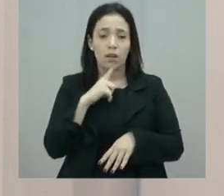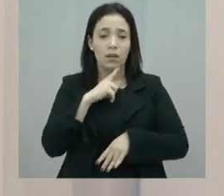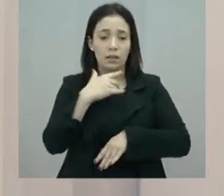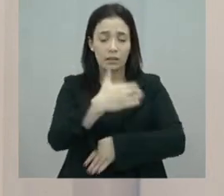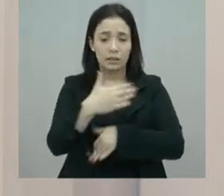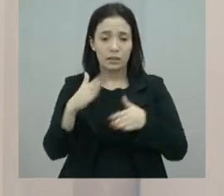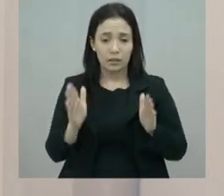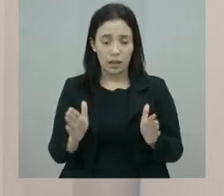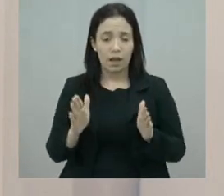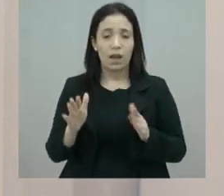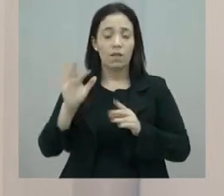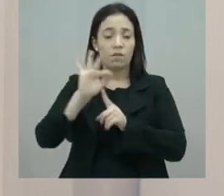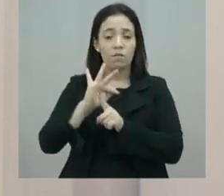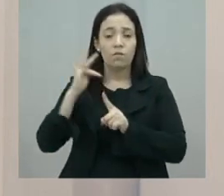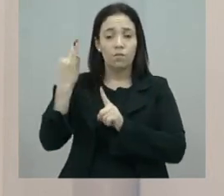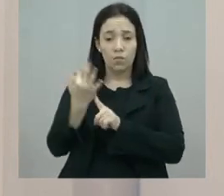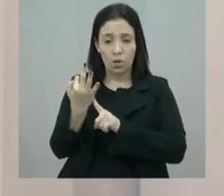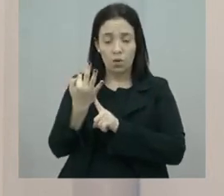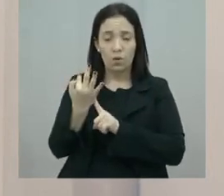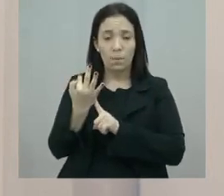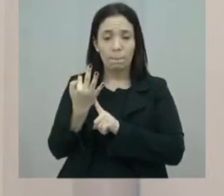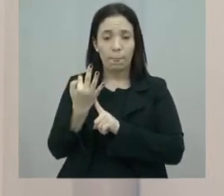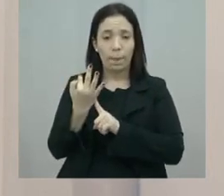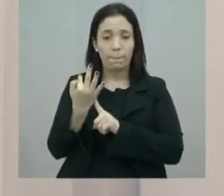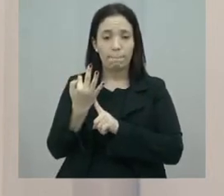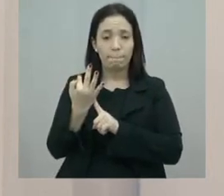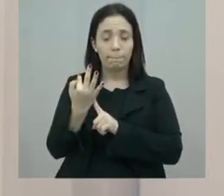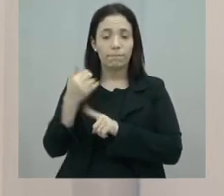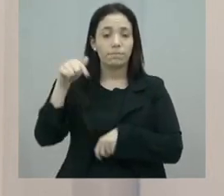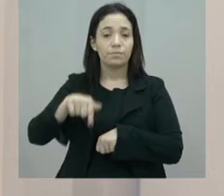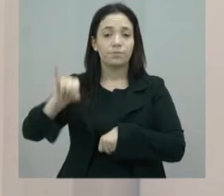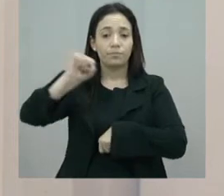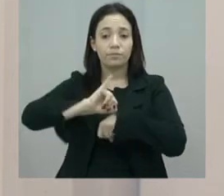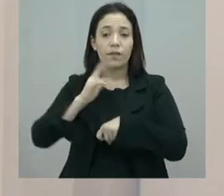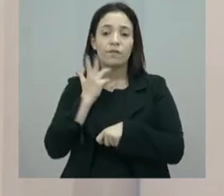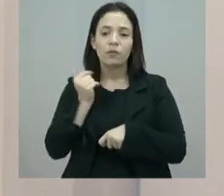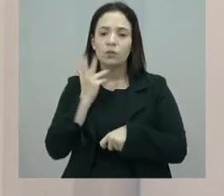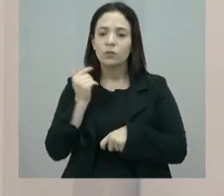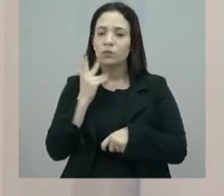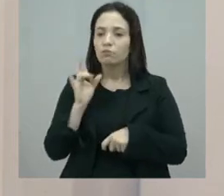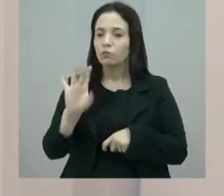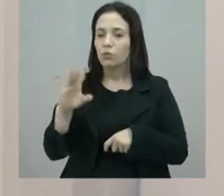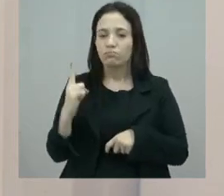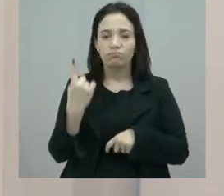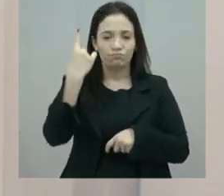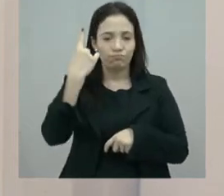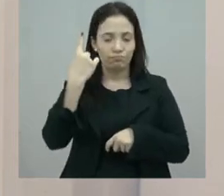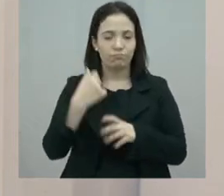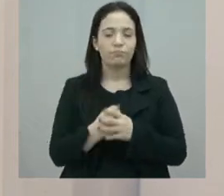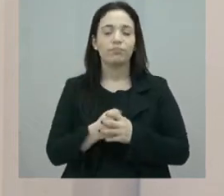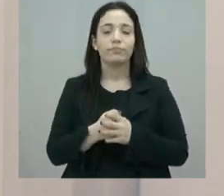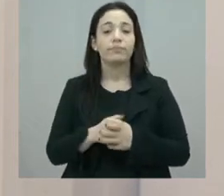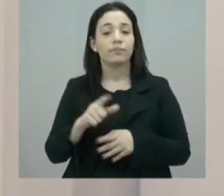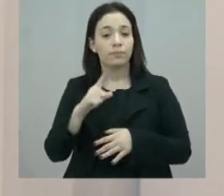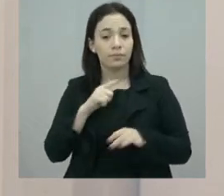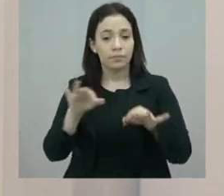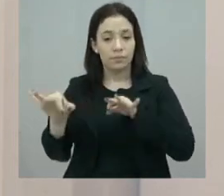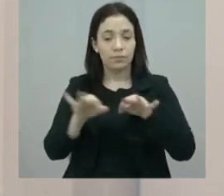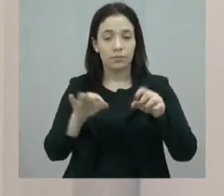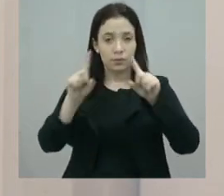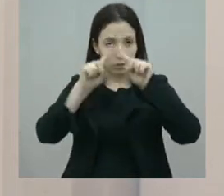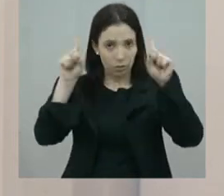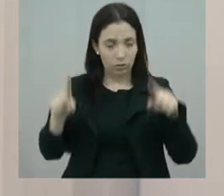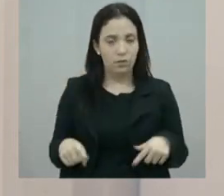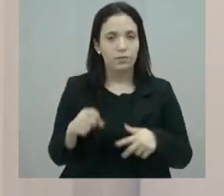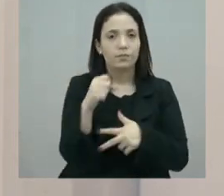especial nos fóruns cearenses, no Fórum de Fortaleza. Existe um projeto do Poder